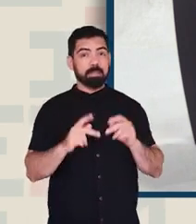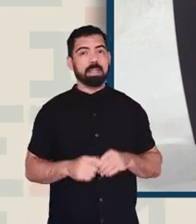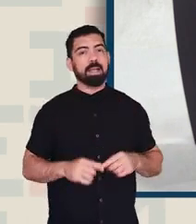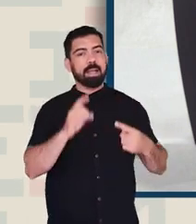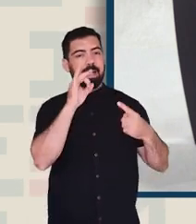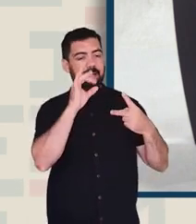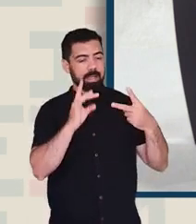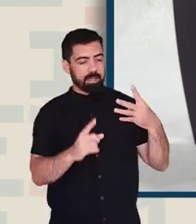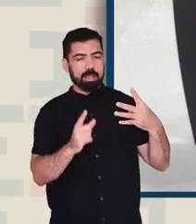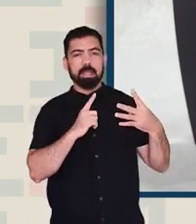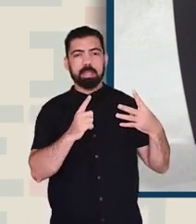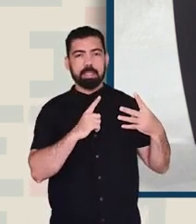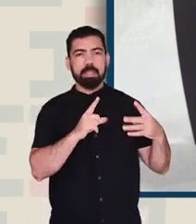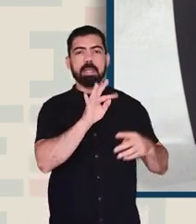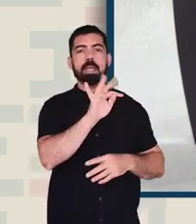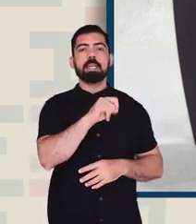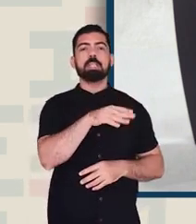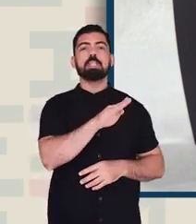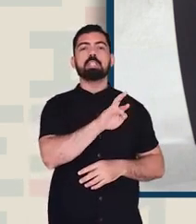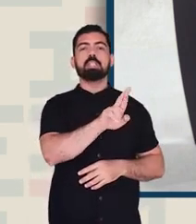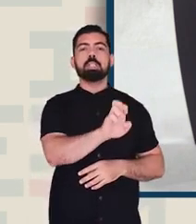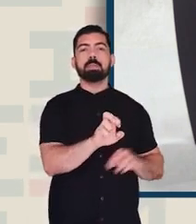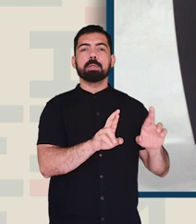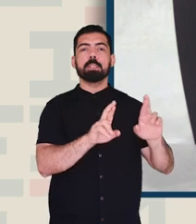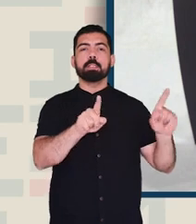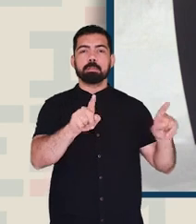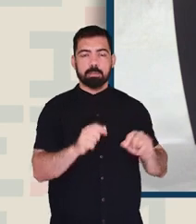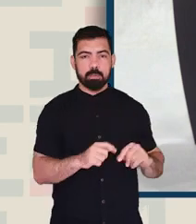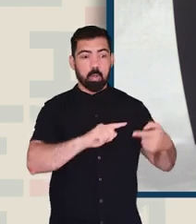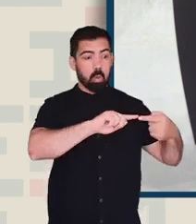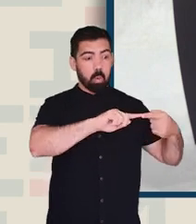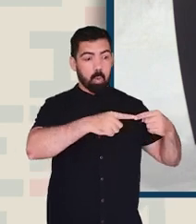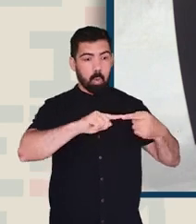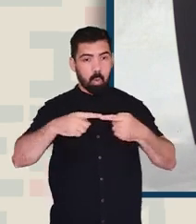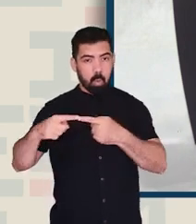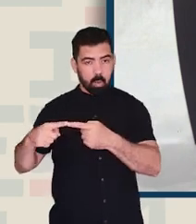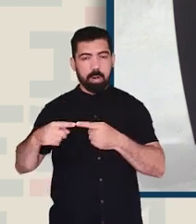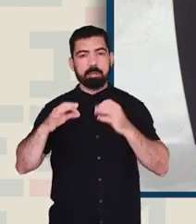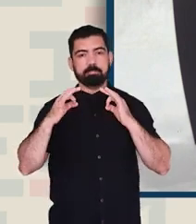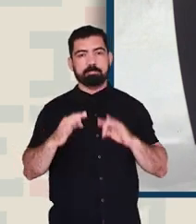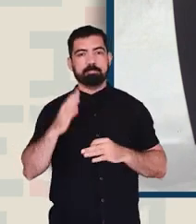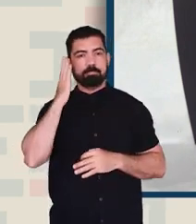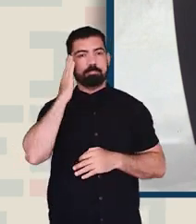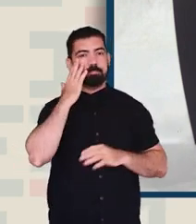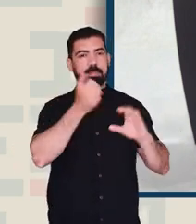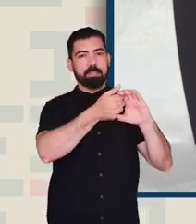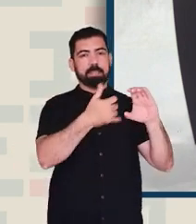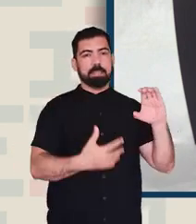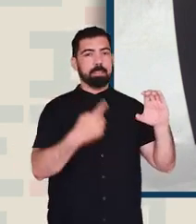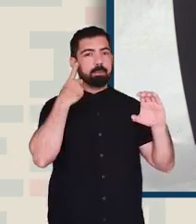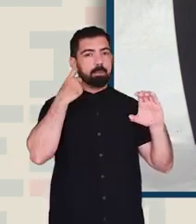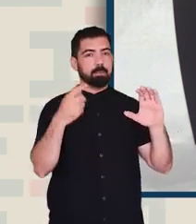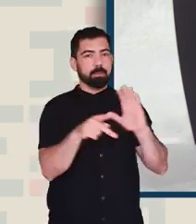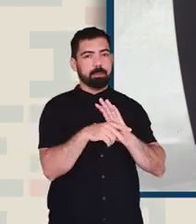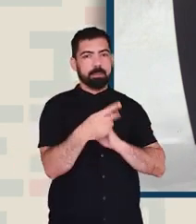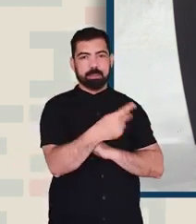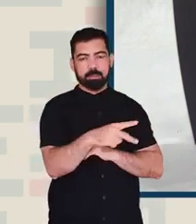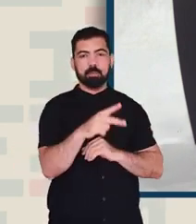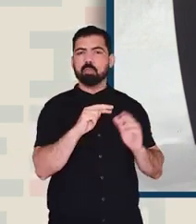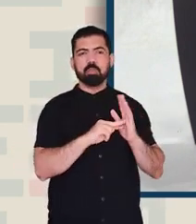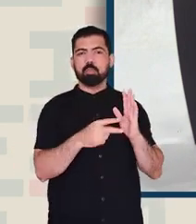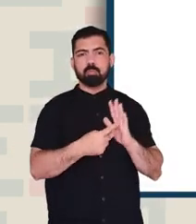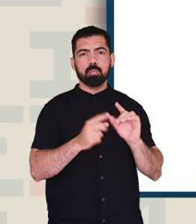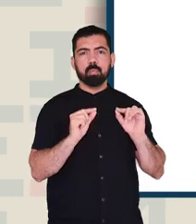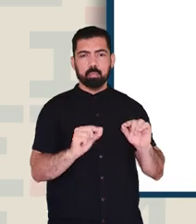desses harmônicos, ele tem um timbre diferente. E a combinação dos harmônicos, ele determina exatamente a característica do som. Né?